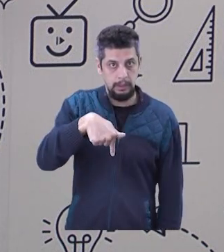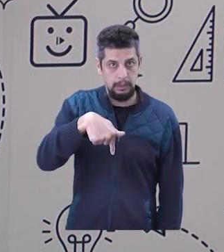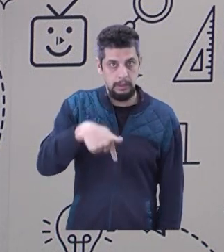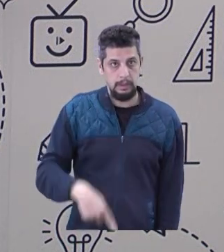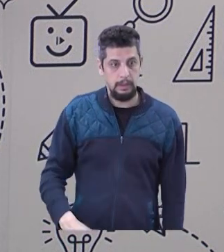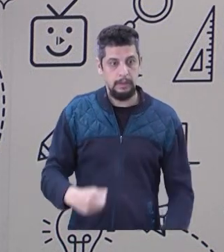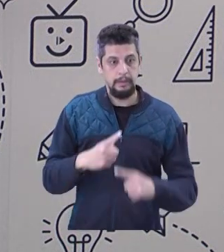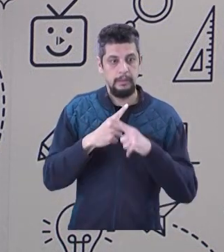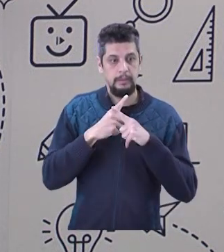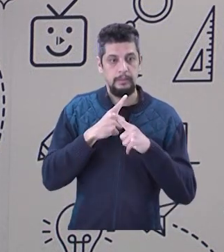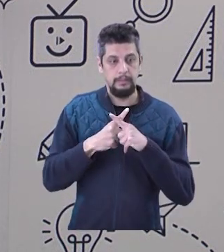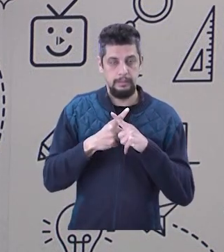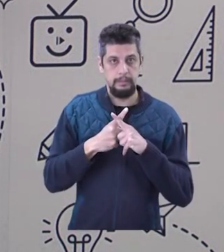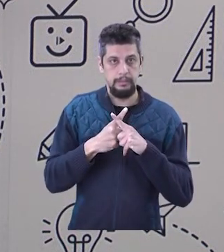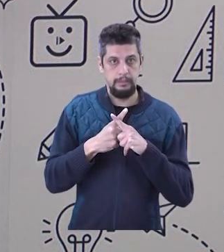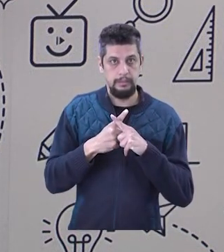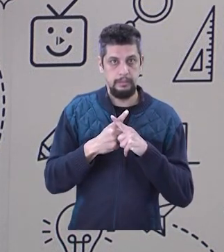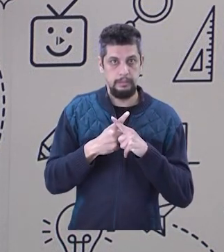Três.